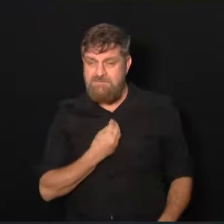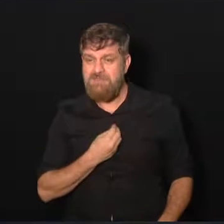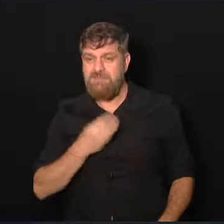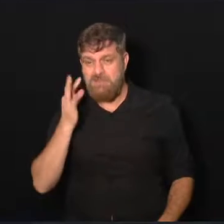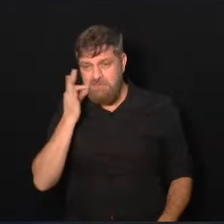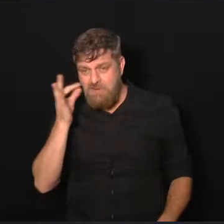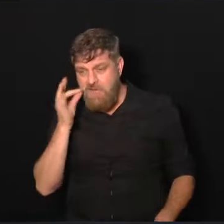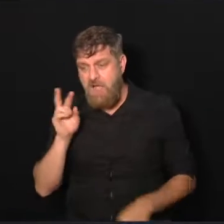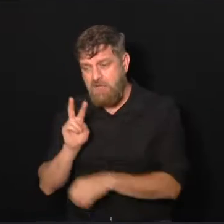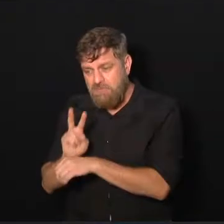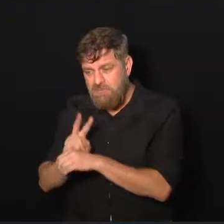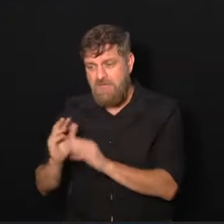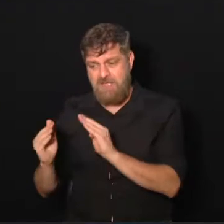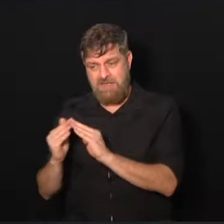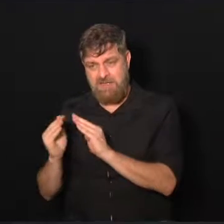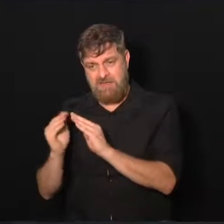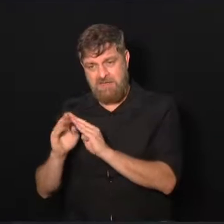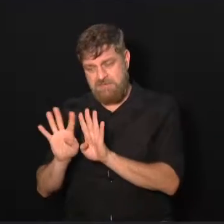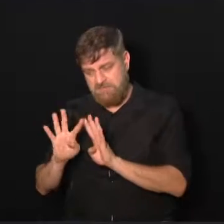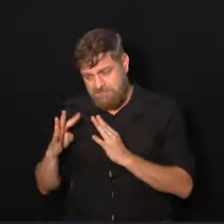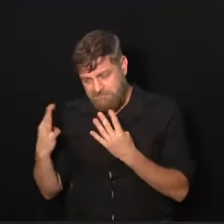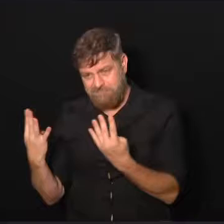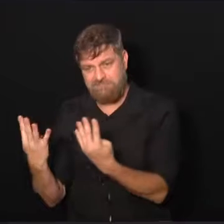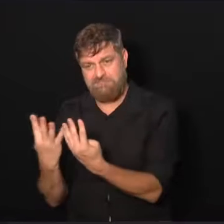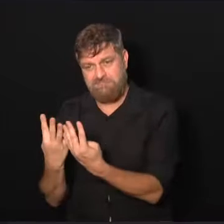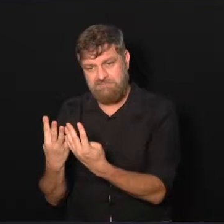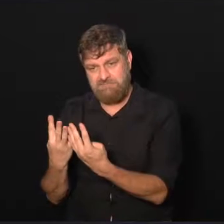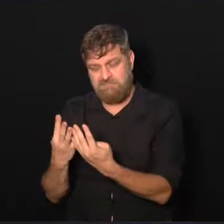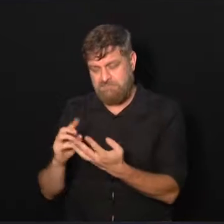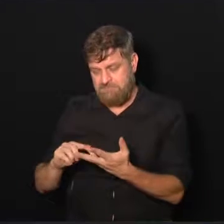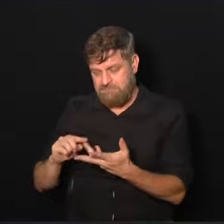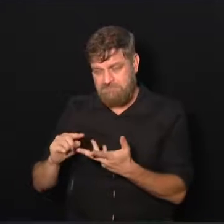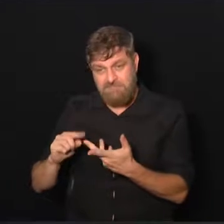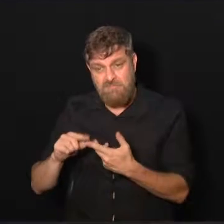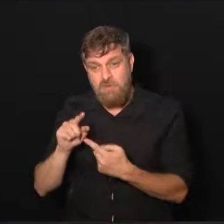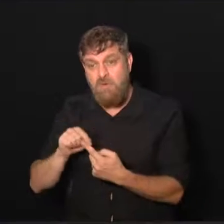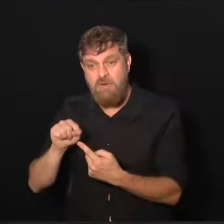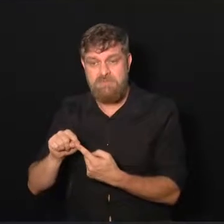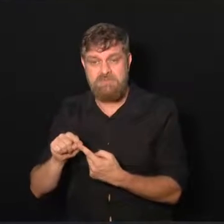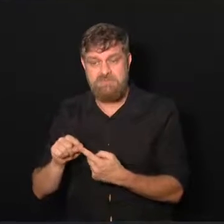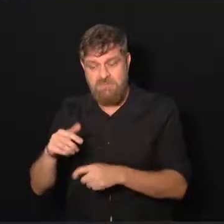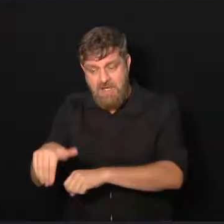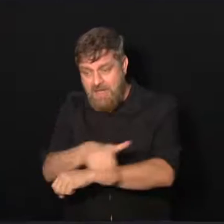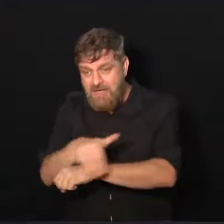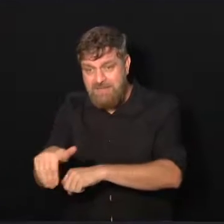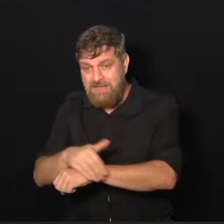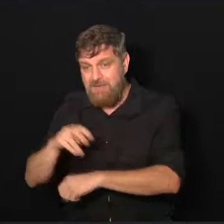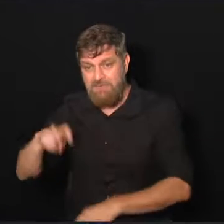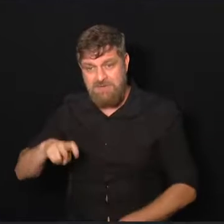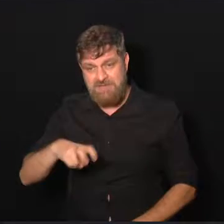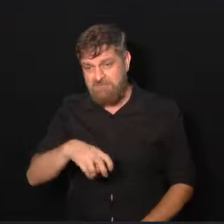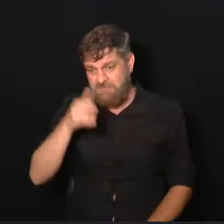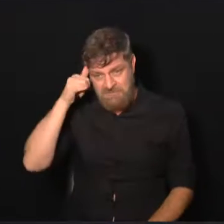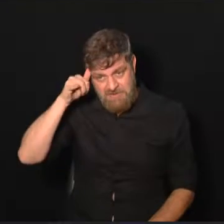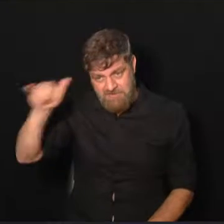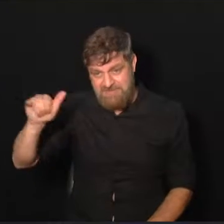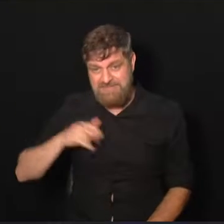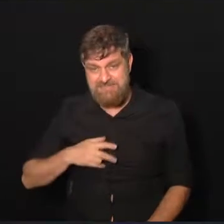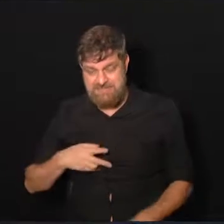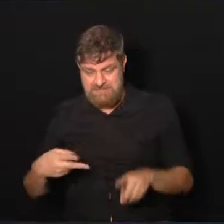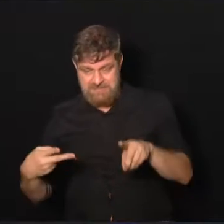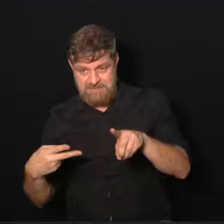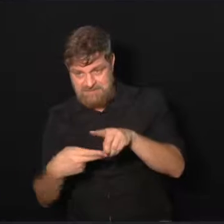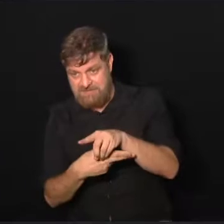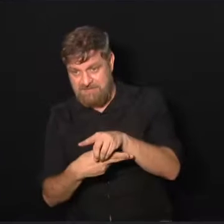casa, fazendo os cuidados necessários para que esse animal não saia na rua, né? E até que, se ele não estiver castrado, possa